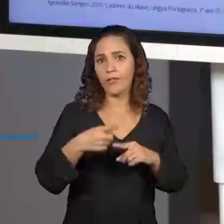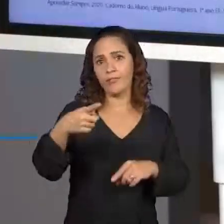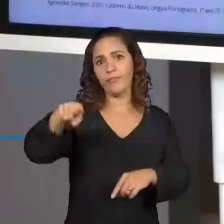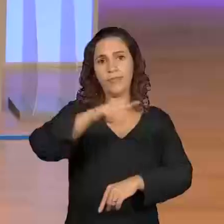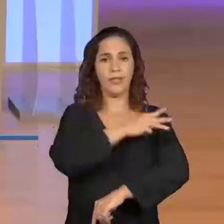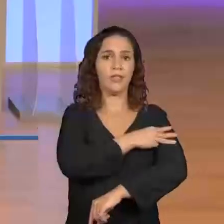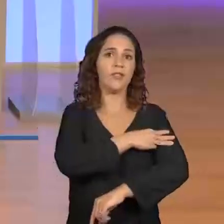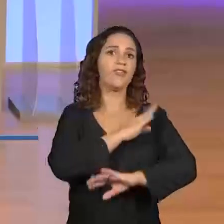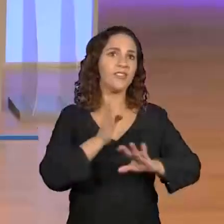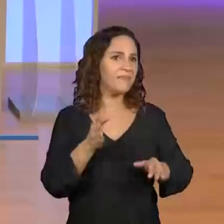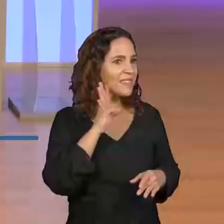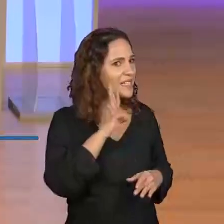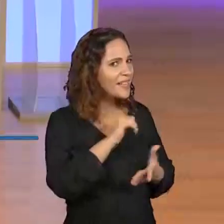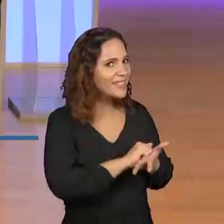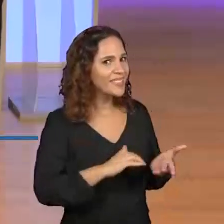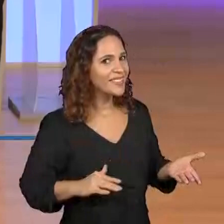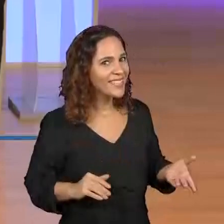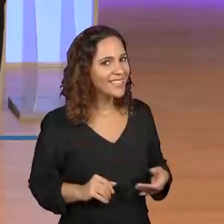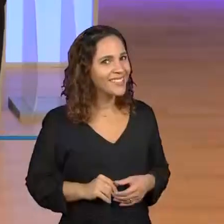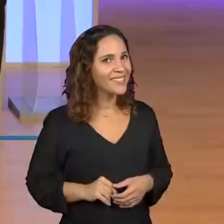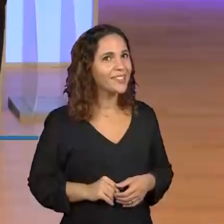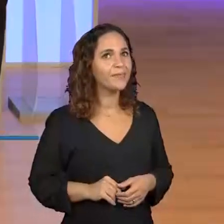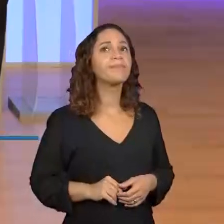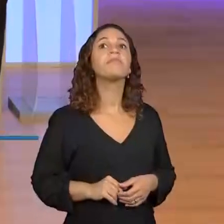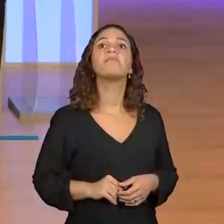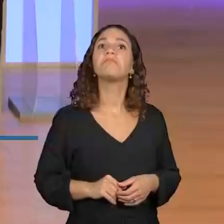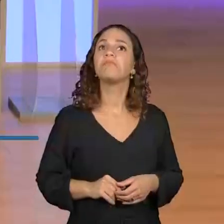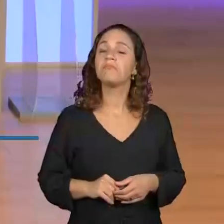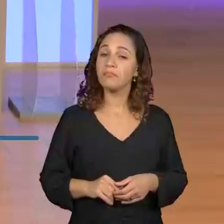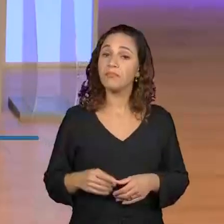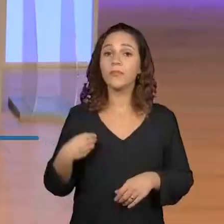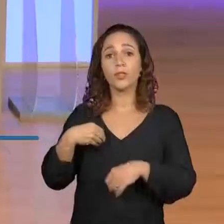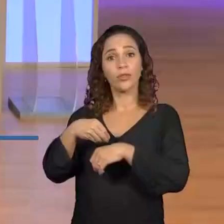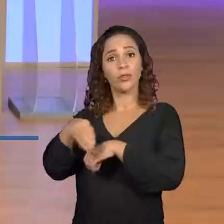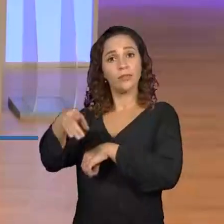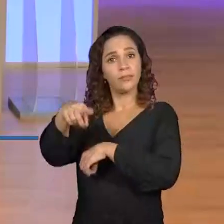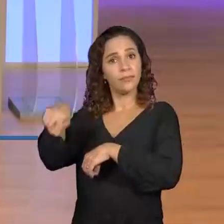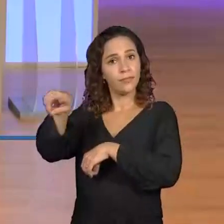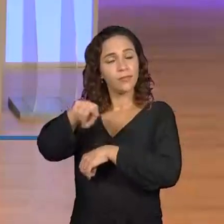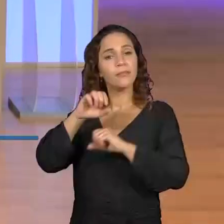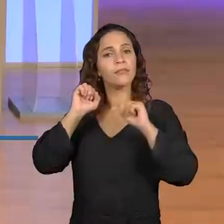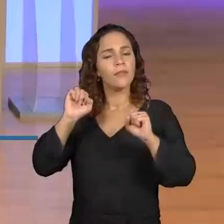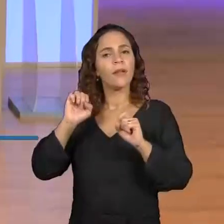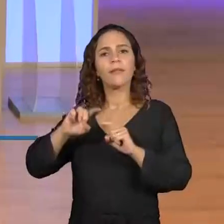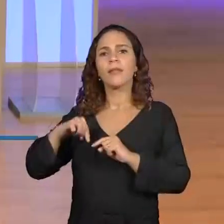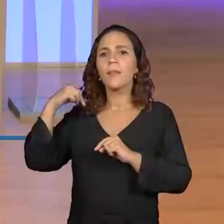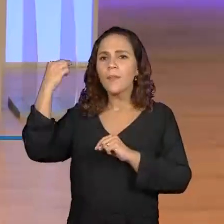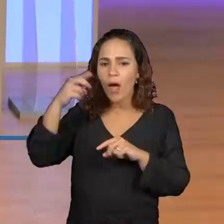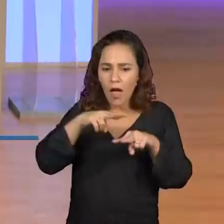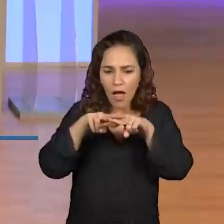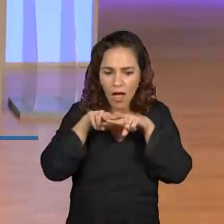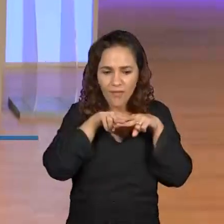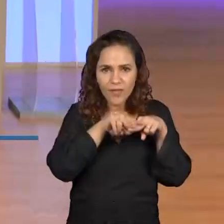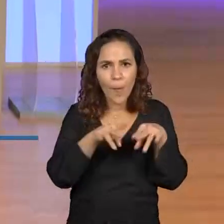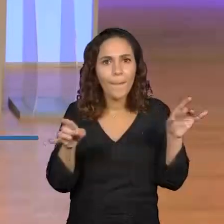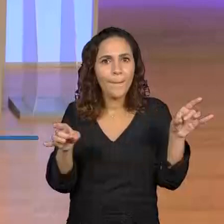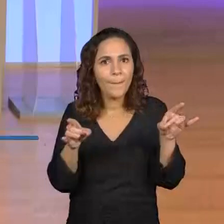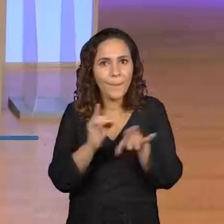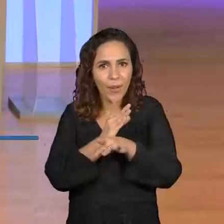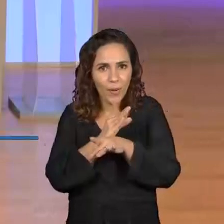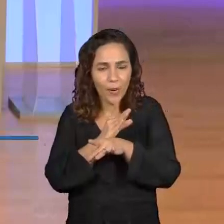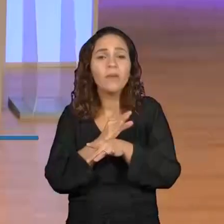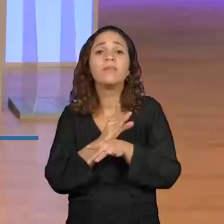Muito legal essa atividade, né, professora? Muito legal. E olha, fica aí uma dica, quem sabe de repente até depois de revisadas essas